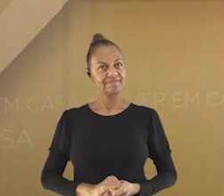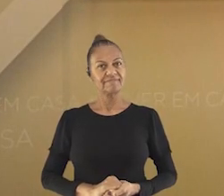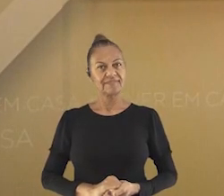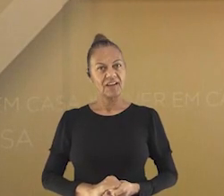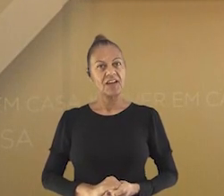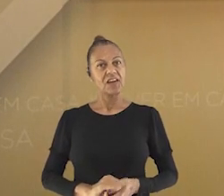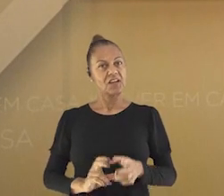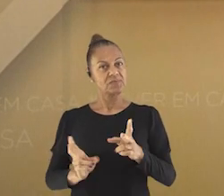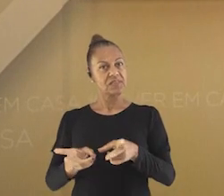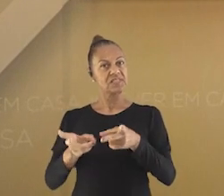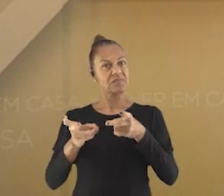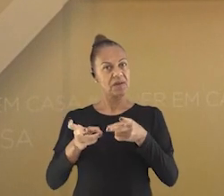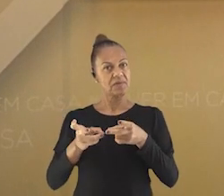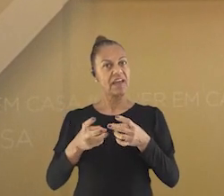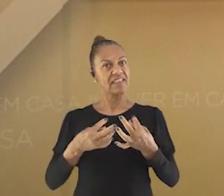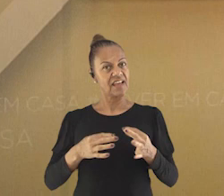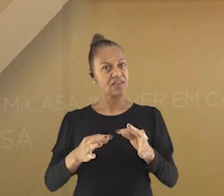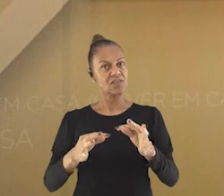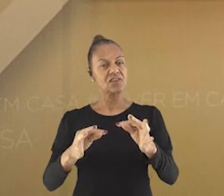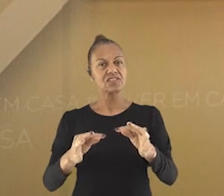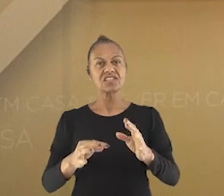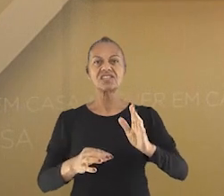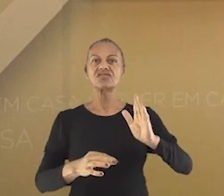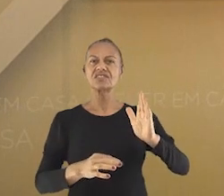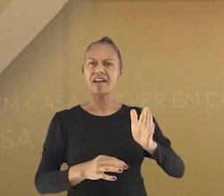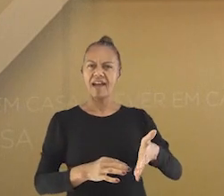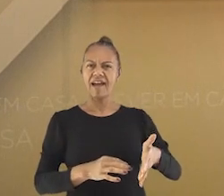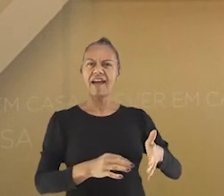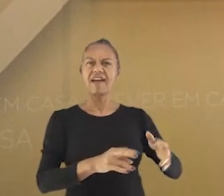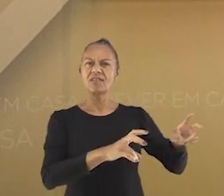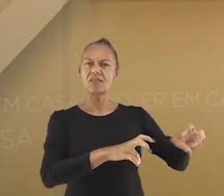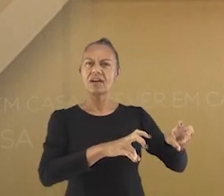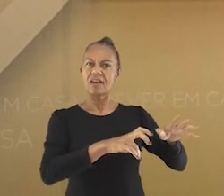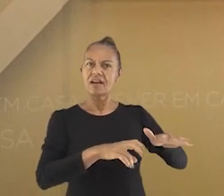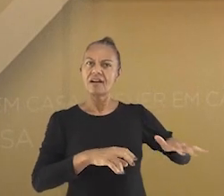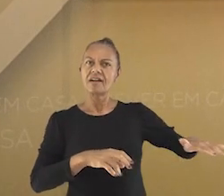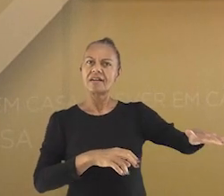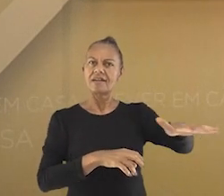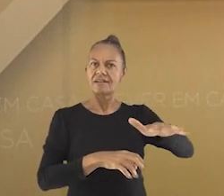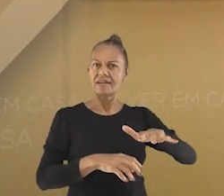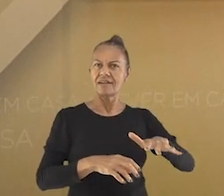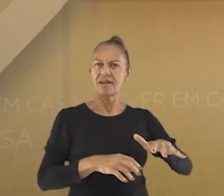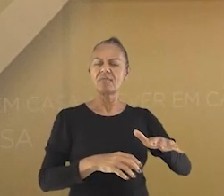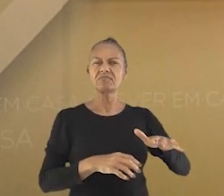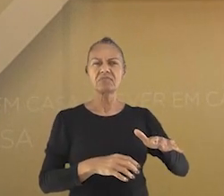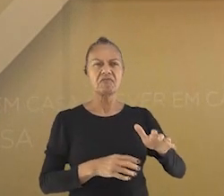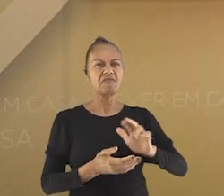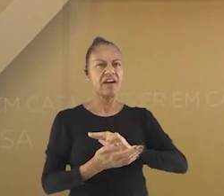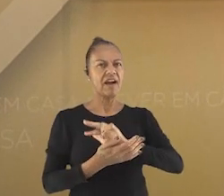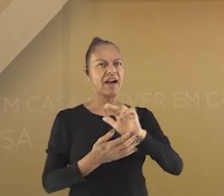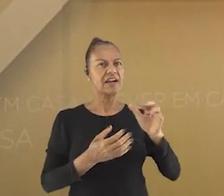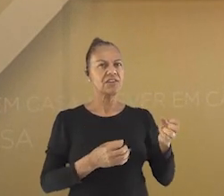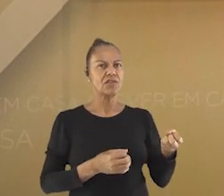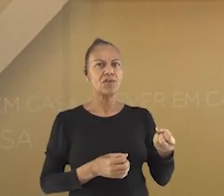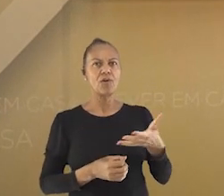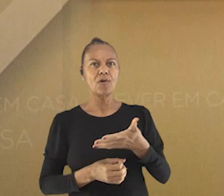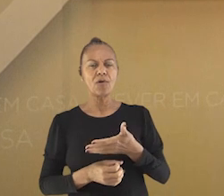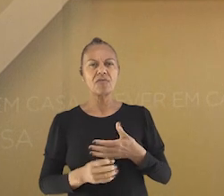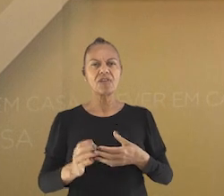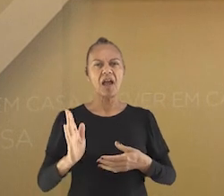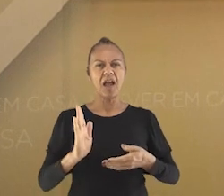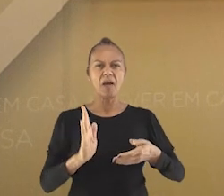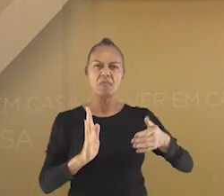Vimos que a tecnologia já chegou no campo, trazendo muita inovação. Aumento da